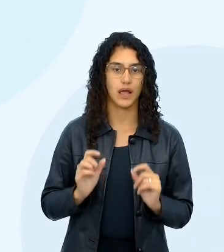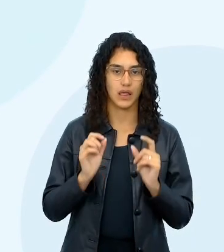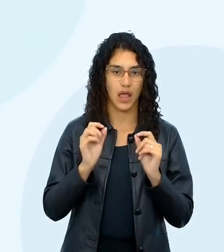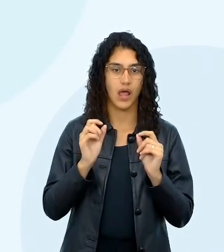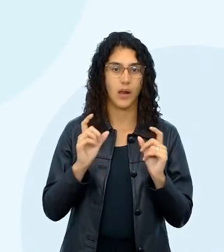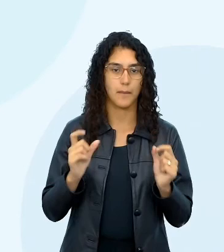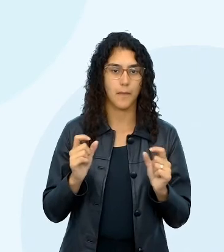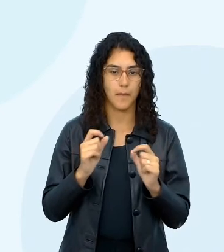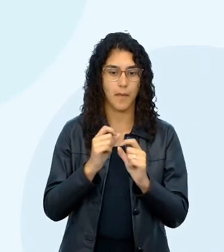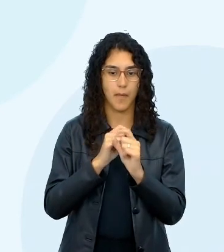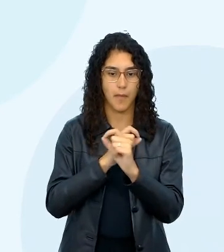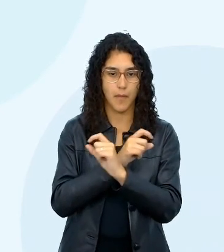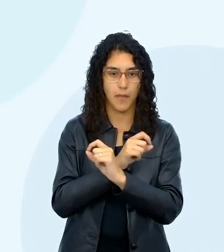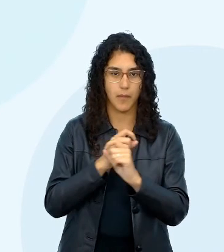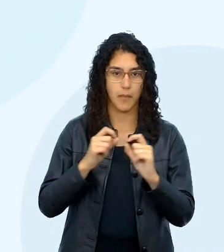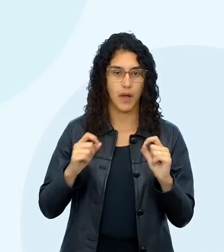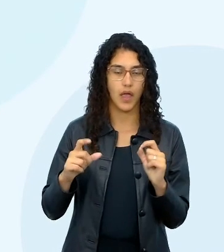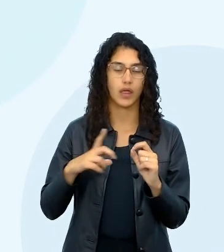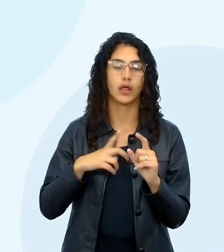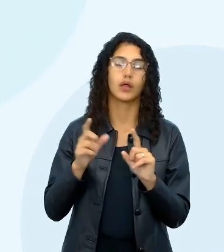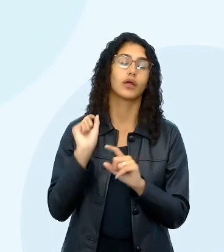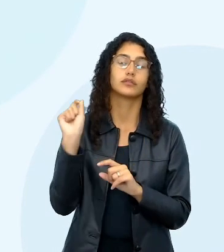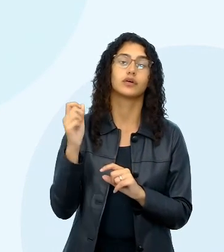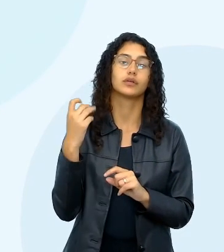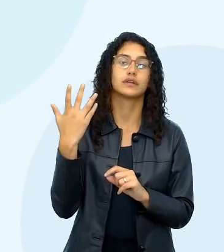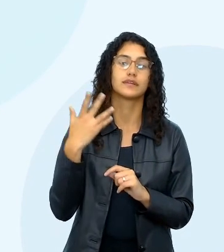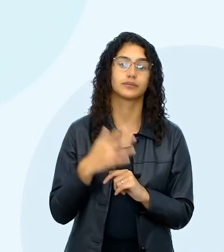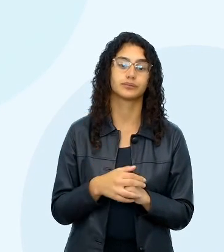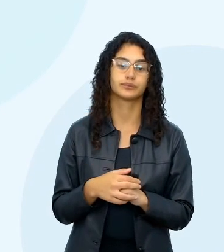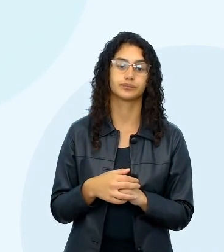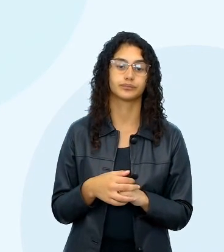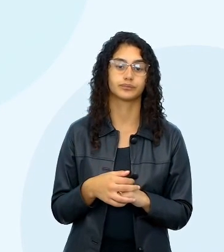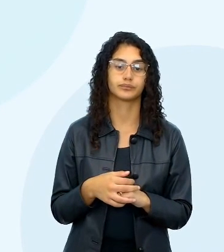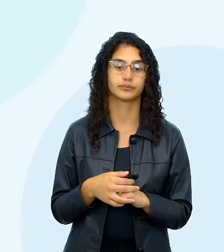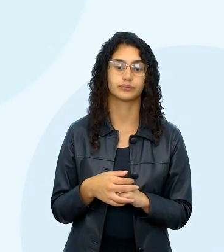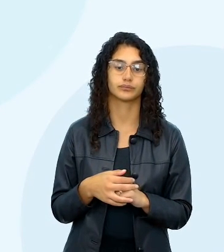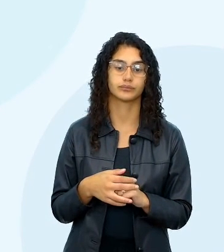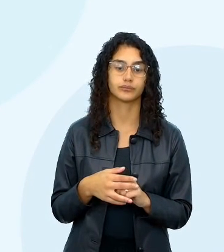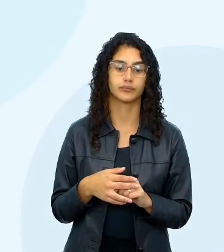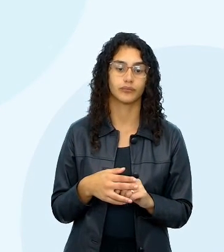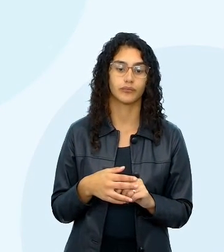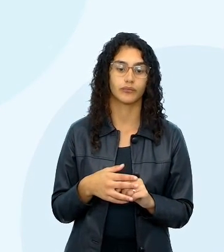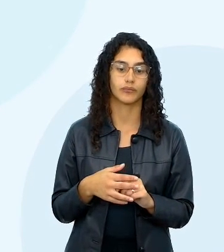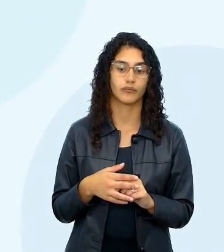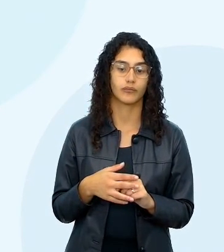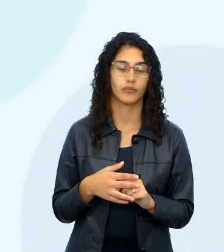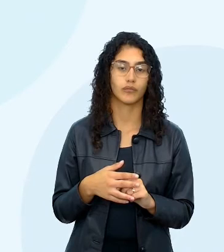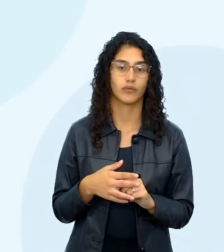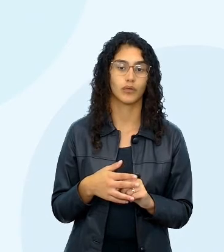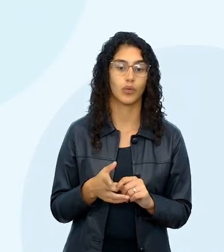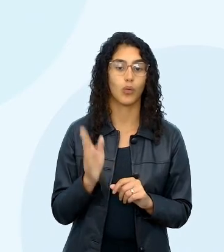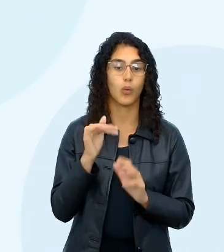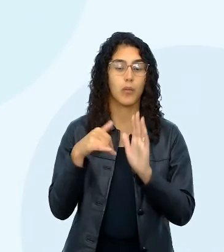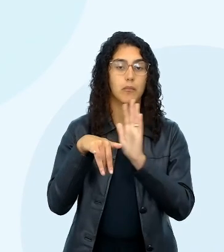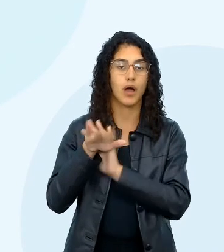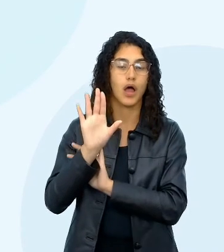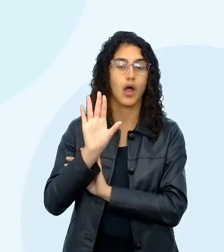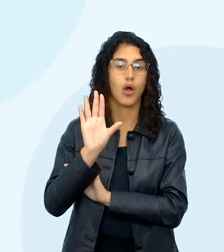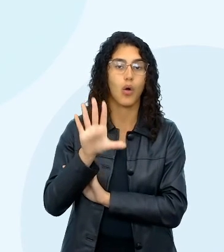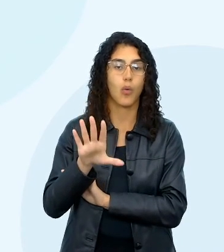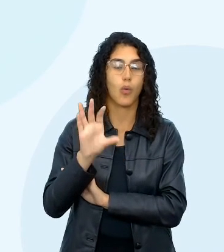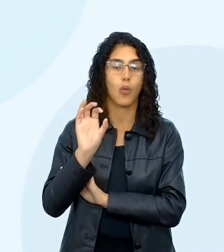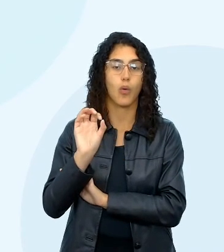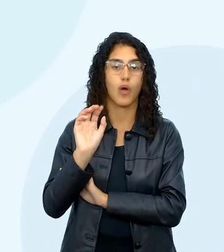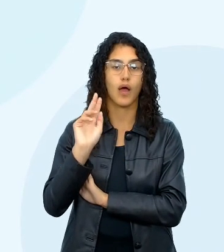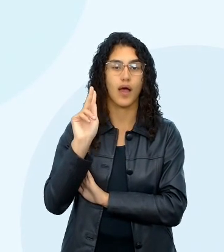e algas, né? O que vai acontecer? Vão consumir demais ali o oxigênio